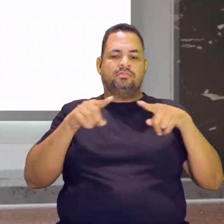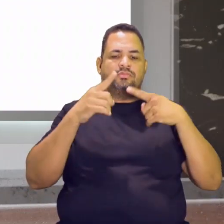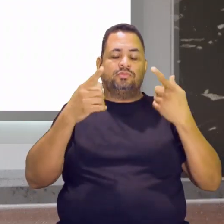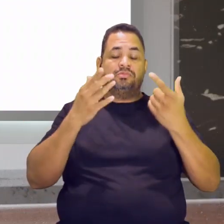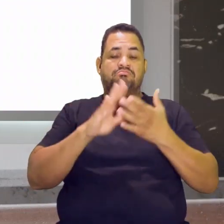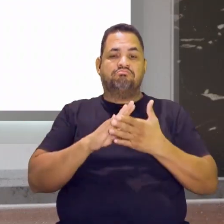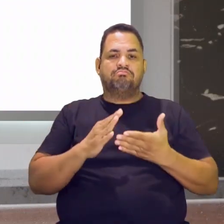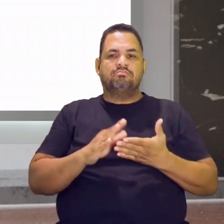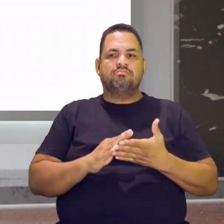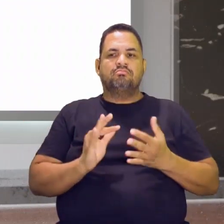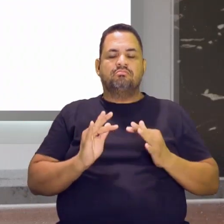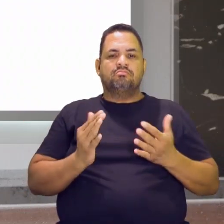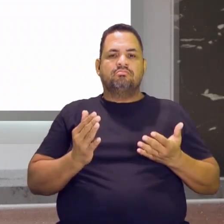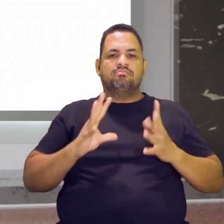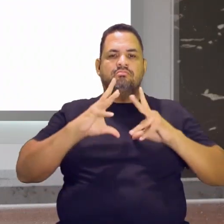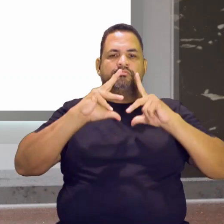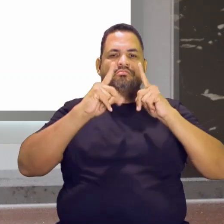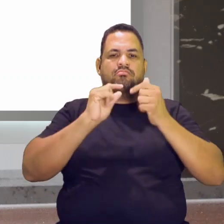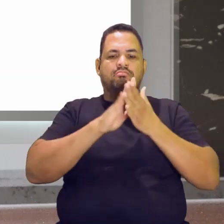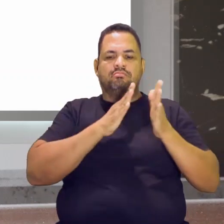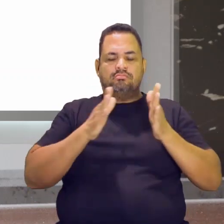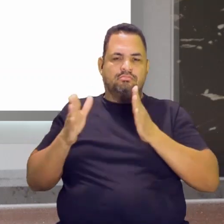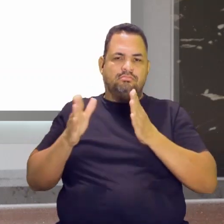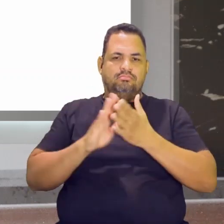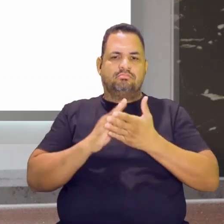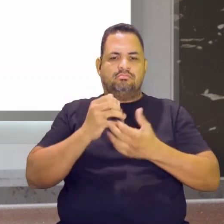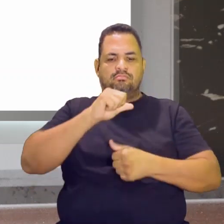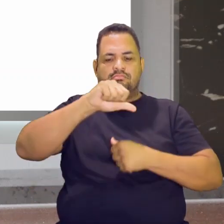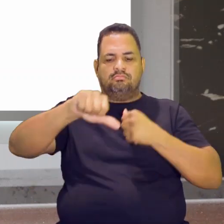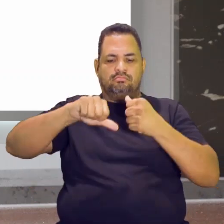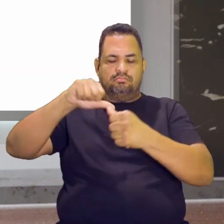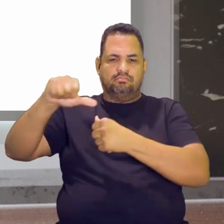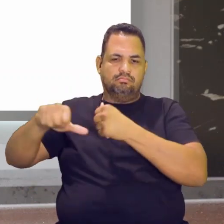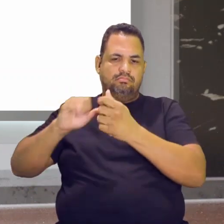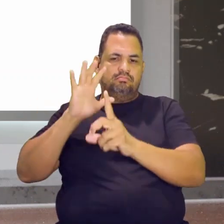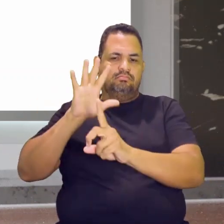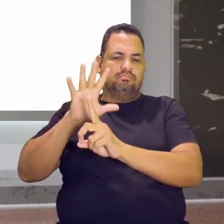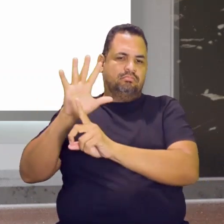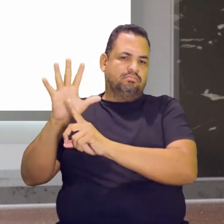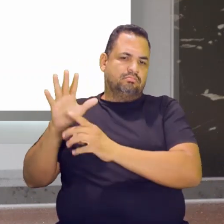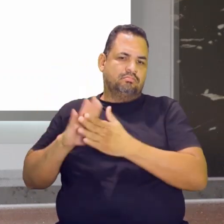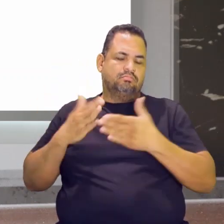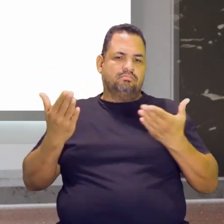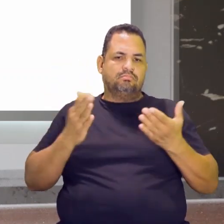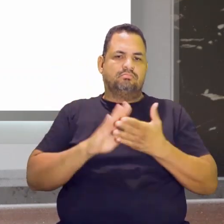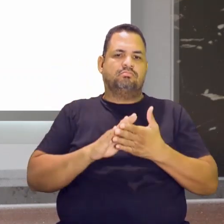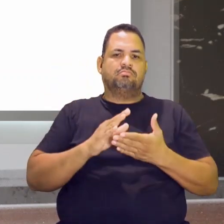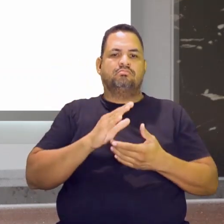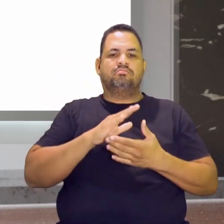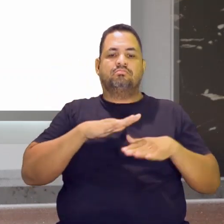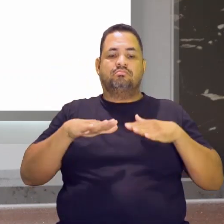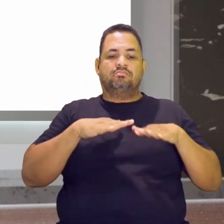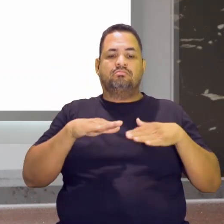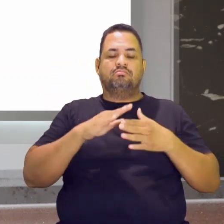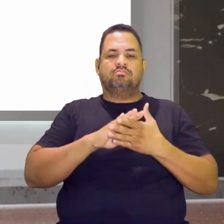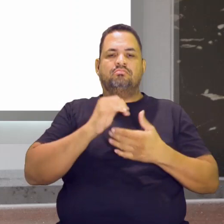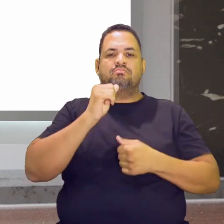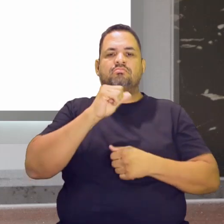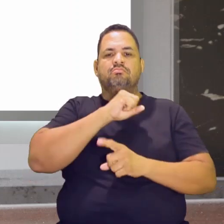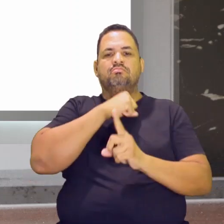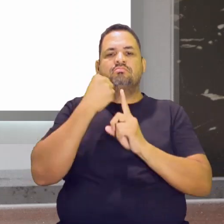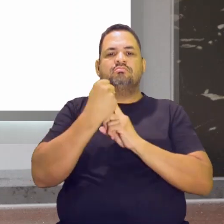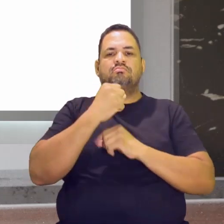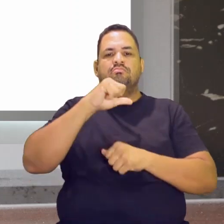musicais. Enfim, então, todos esses períodos aí vão sofrendo influências. E a sociedade ela está sempre em movimento, se